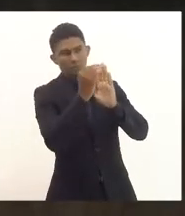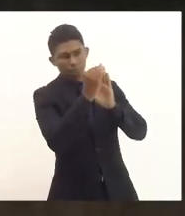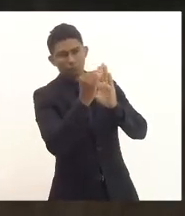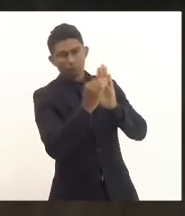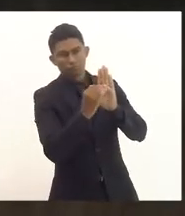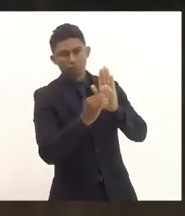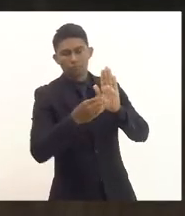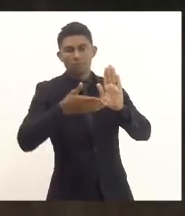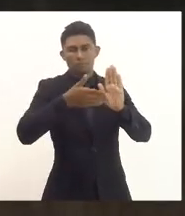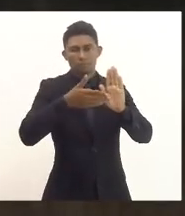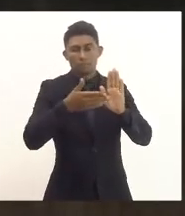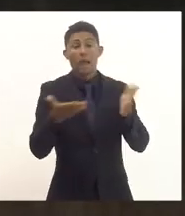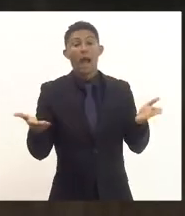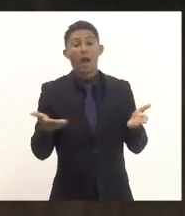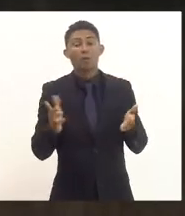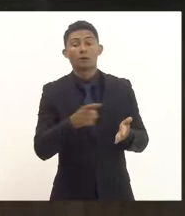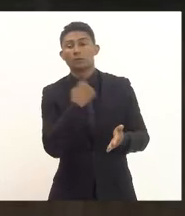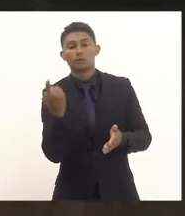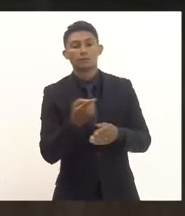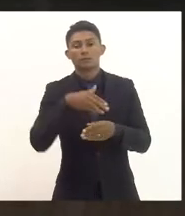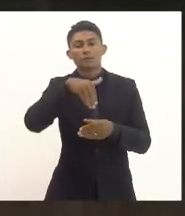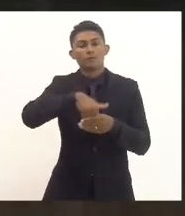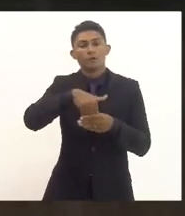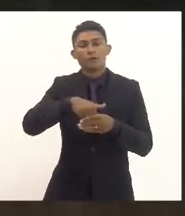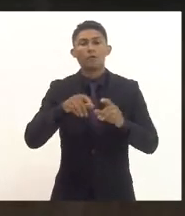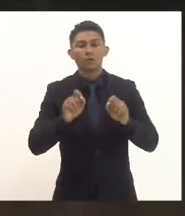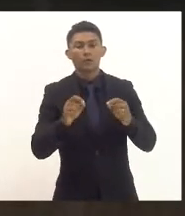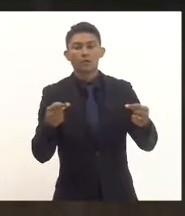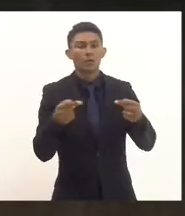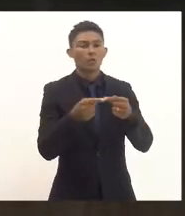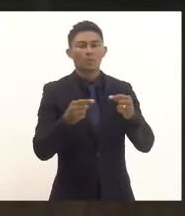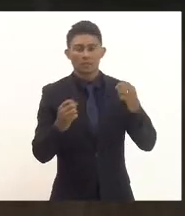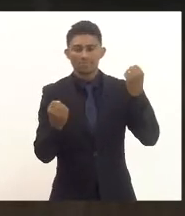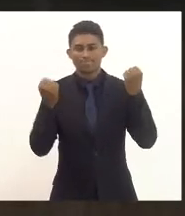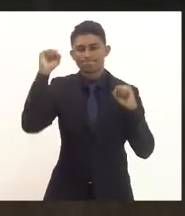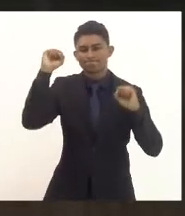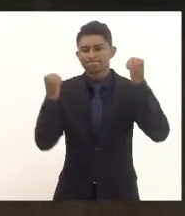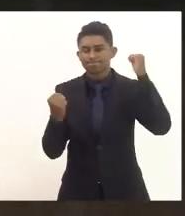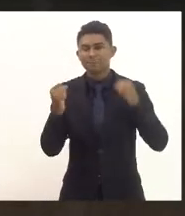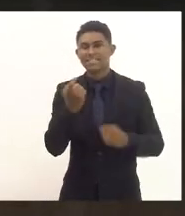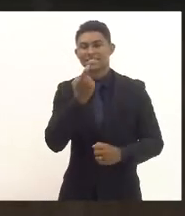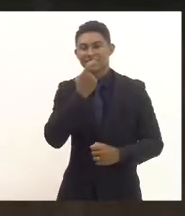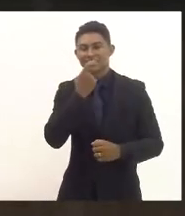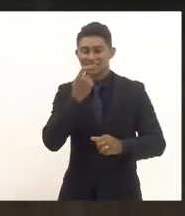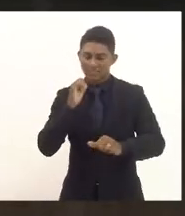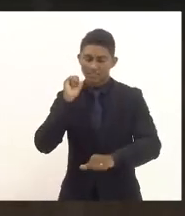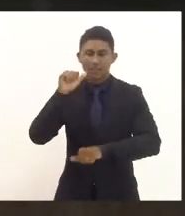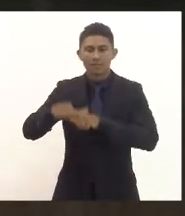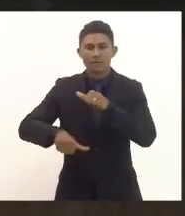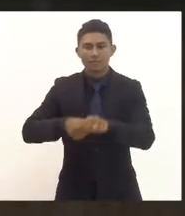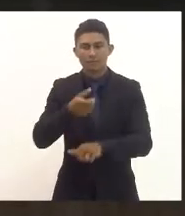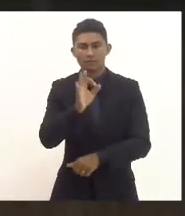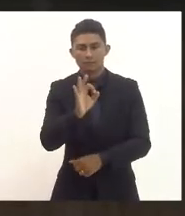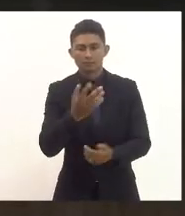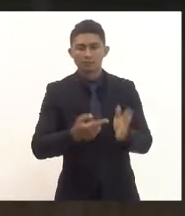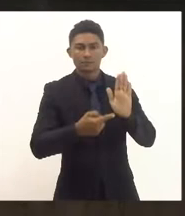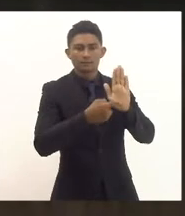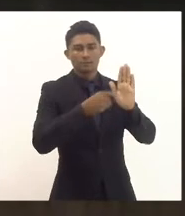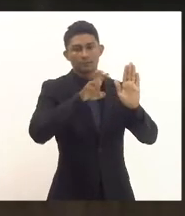e o que nós estamos voltando lata da indústria de transformação plástica os